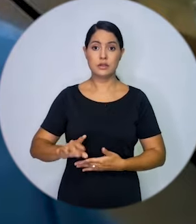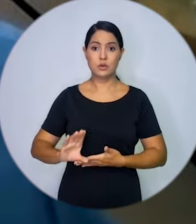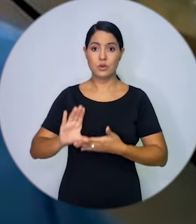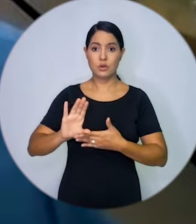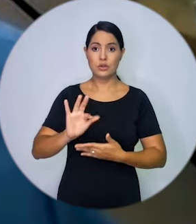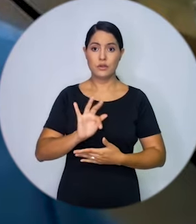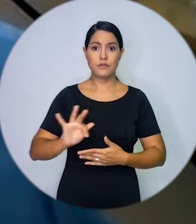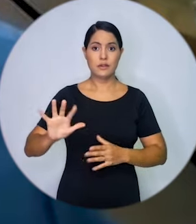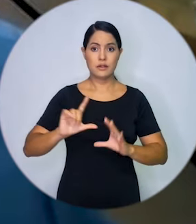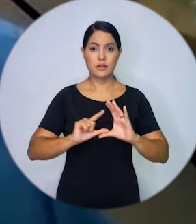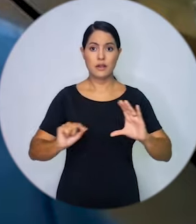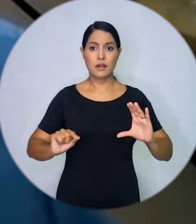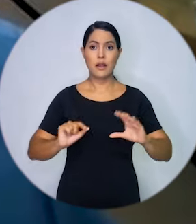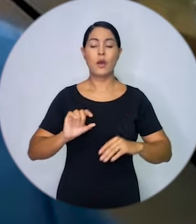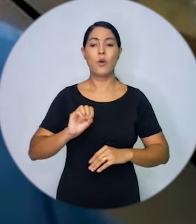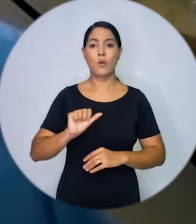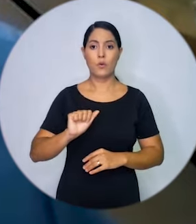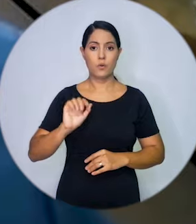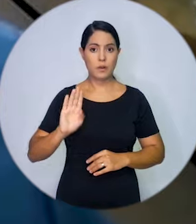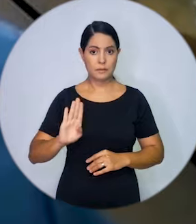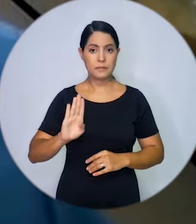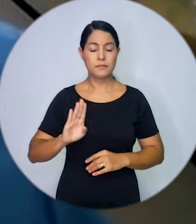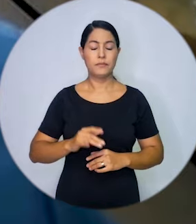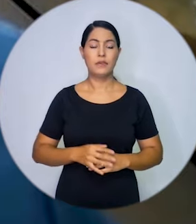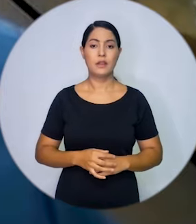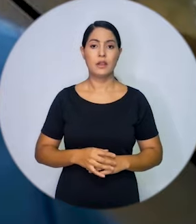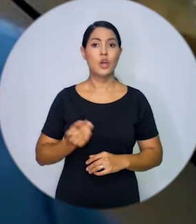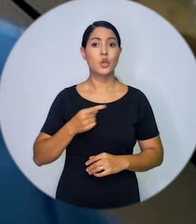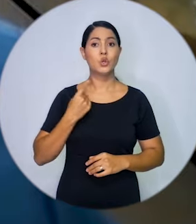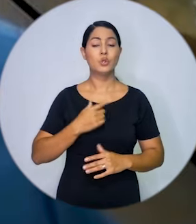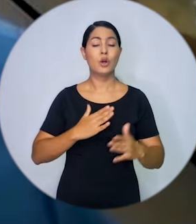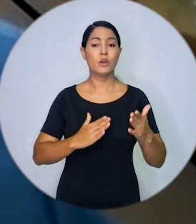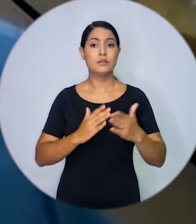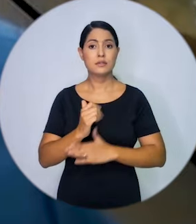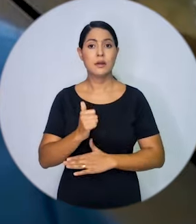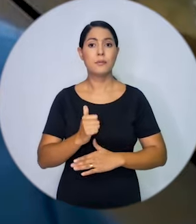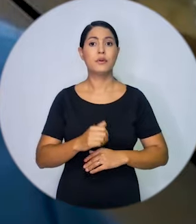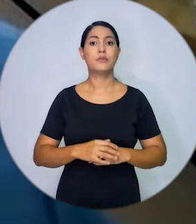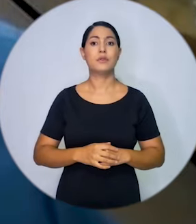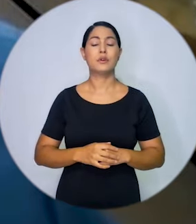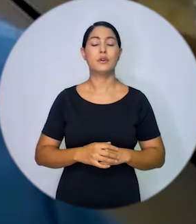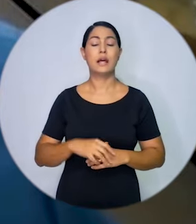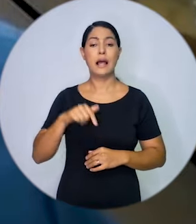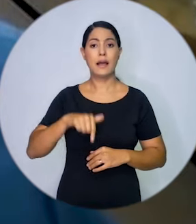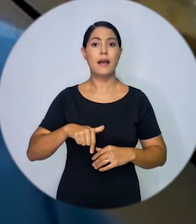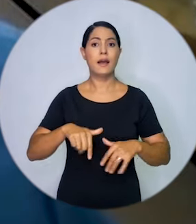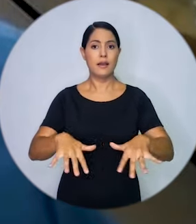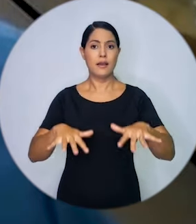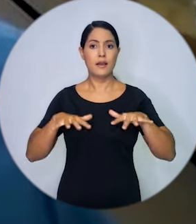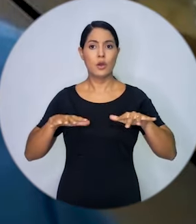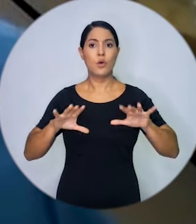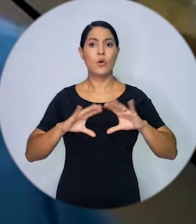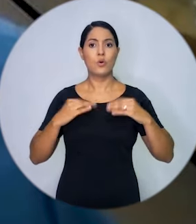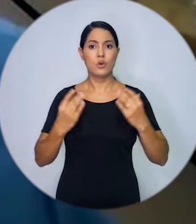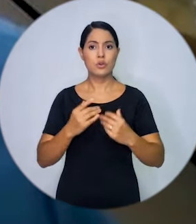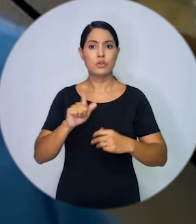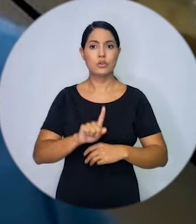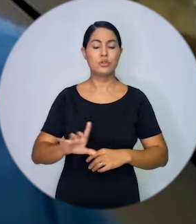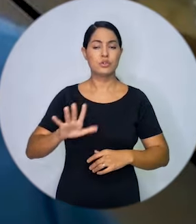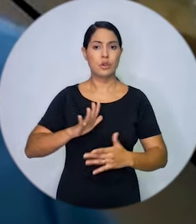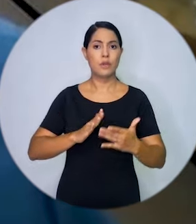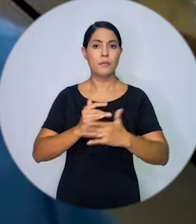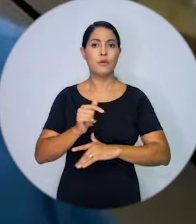o Conselho Federal, aprovou, né, por unanimidade, através do seu pleno,